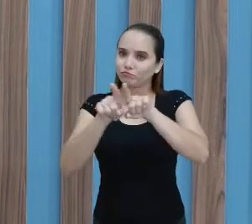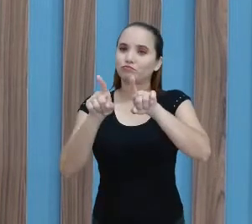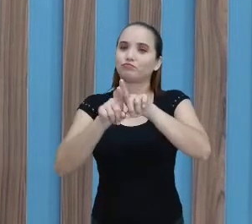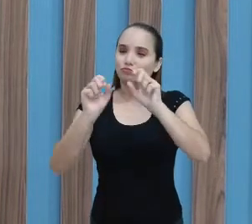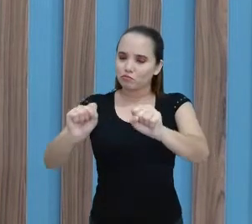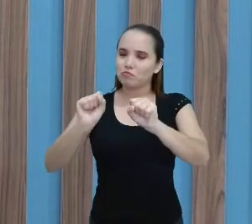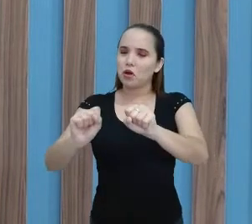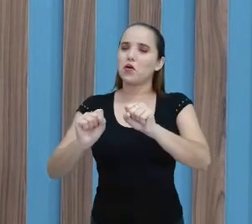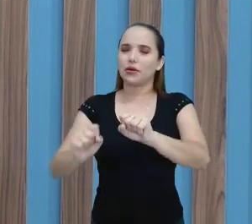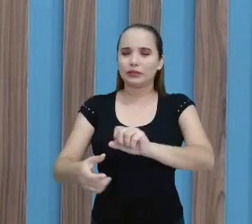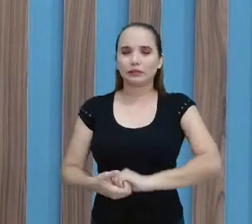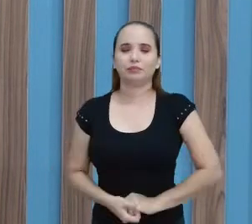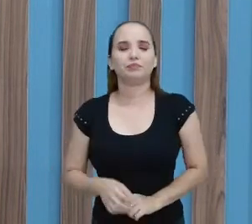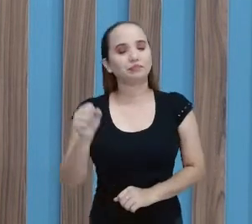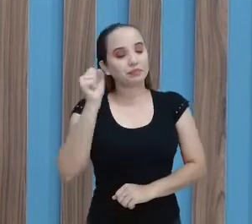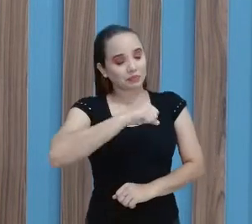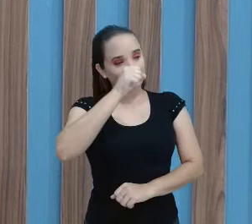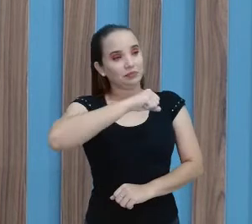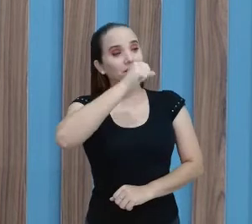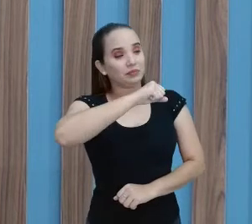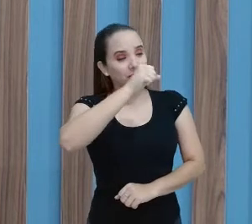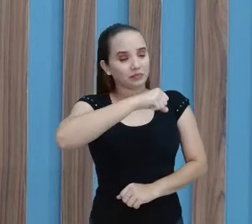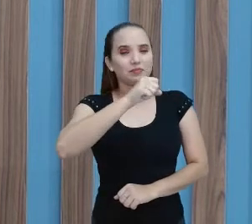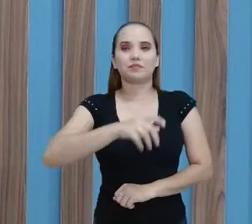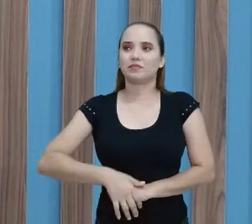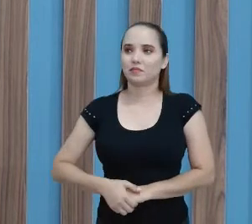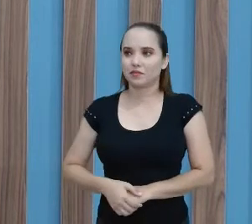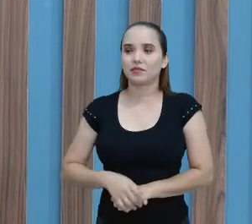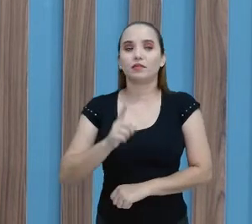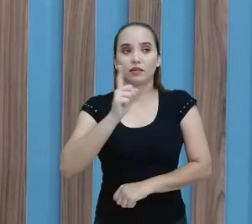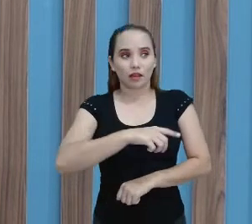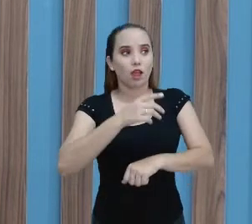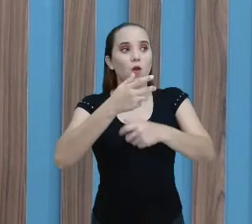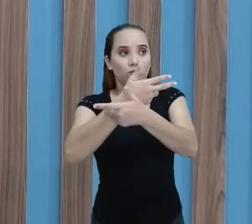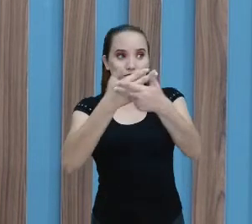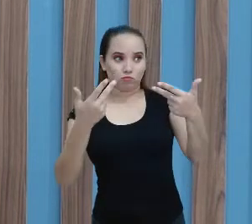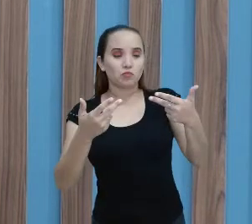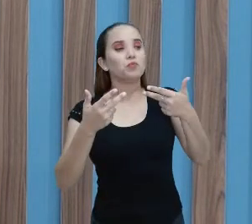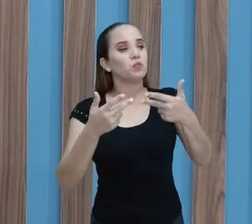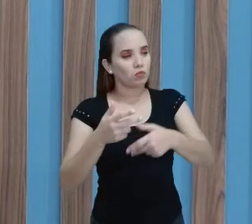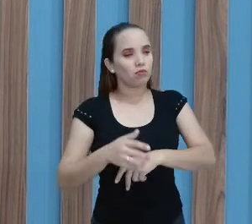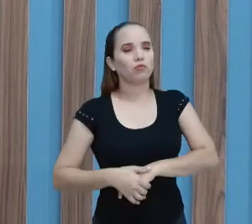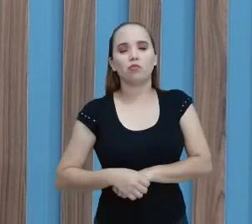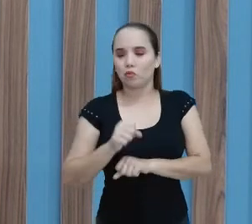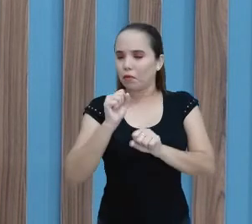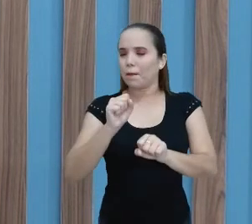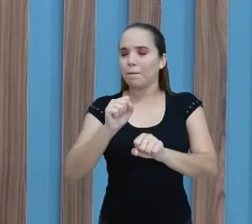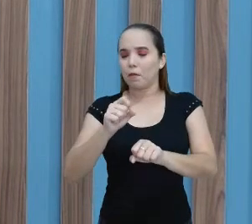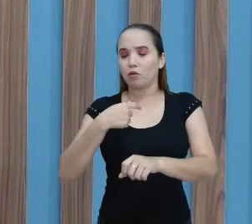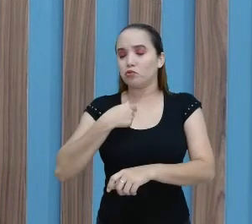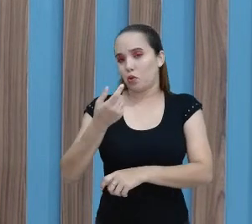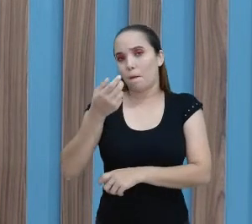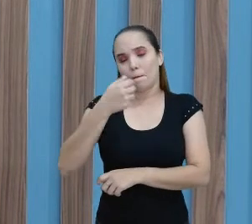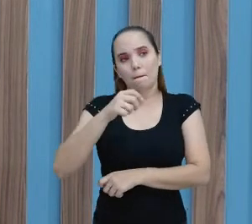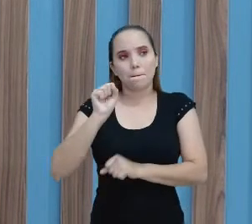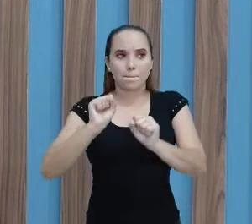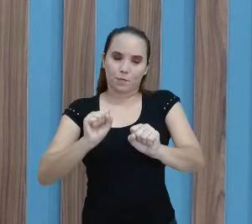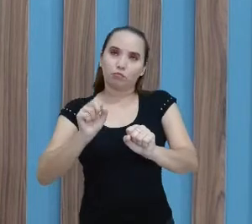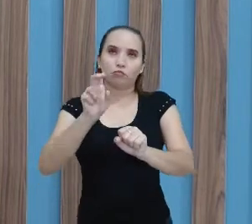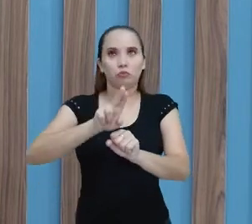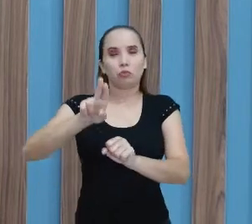pode entrar na pessoa. Isso, essa parte mais subjetiva, né? Eu poderia, por exemplo, ter